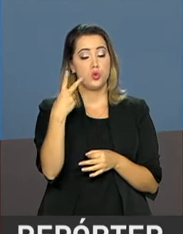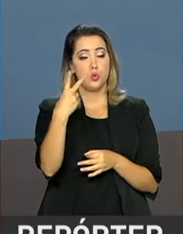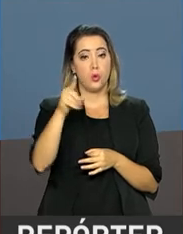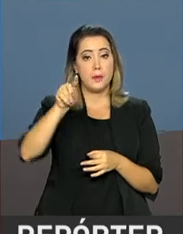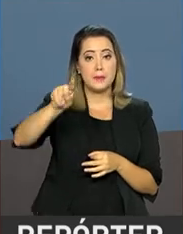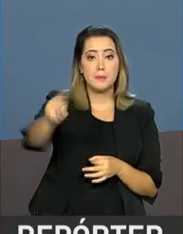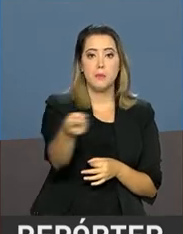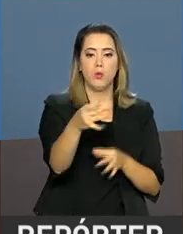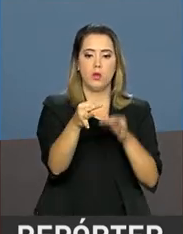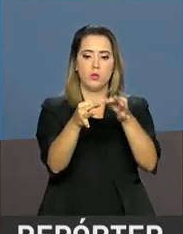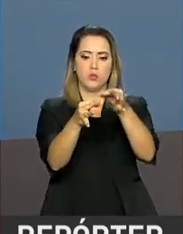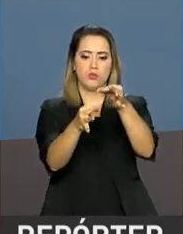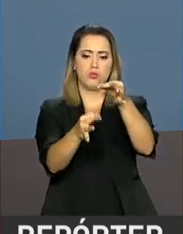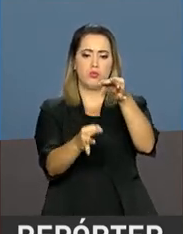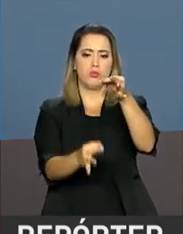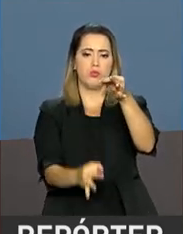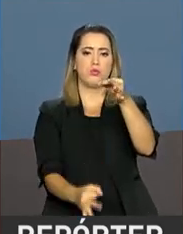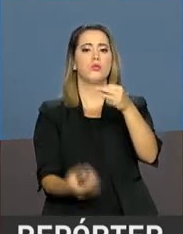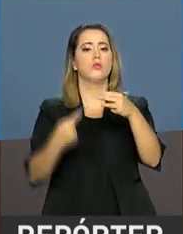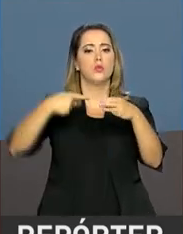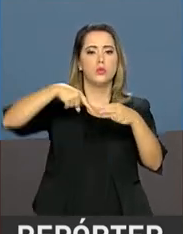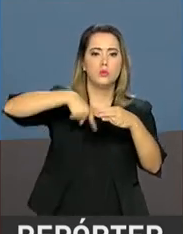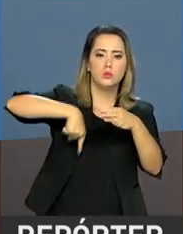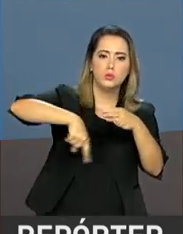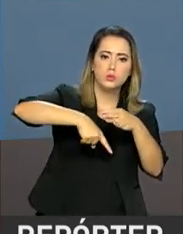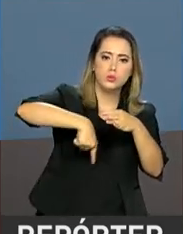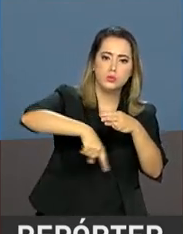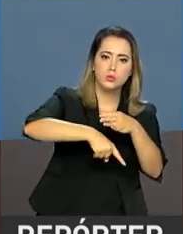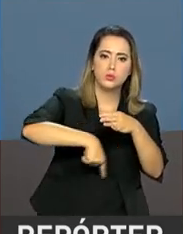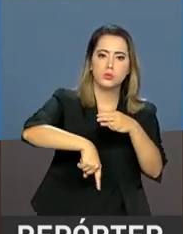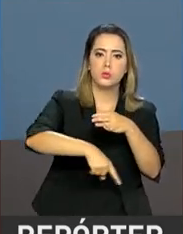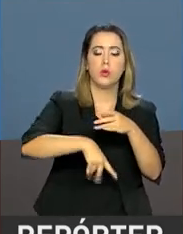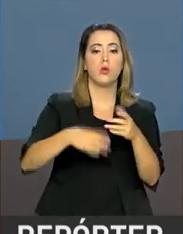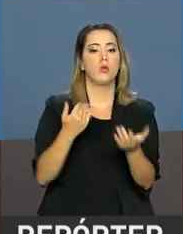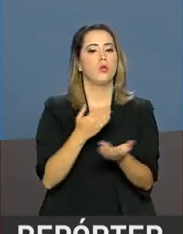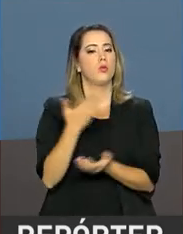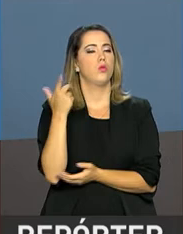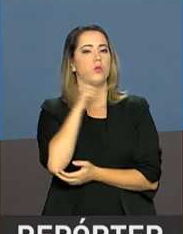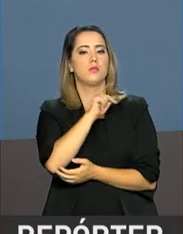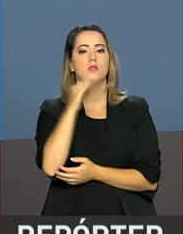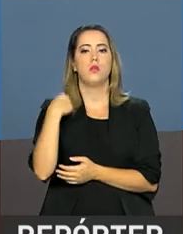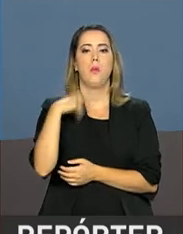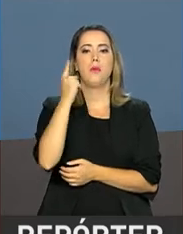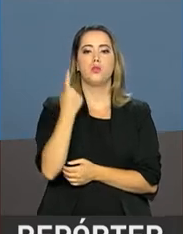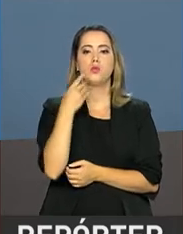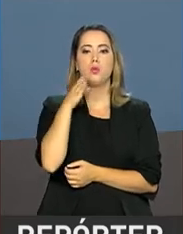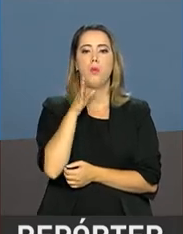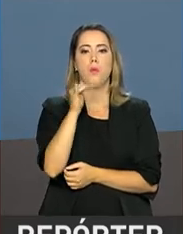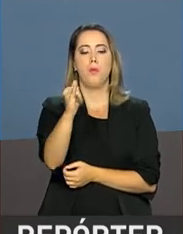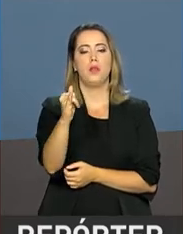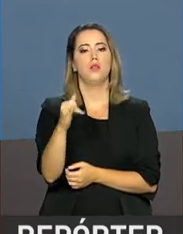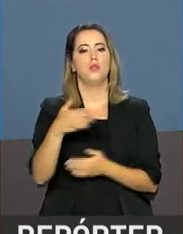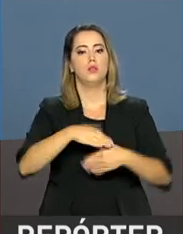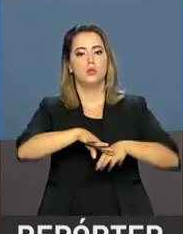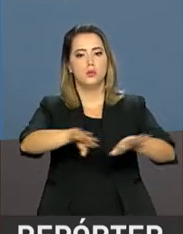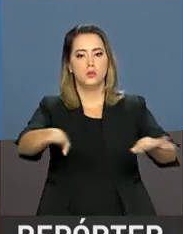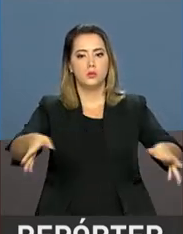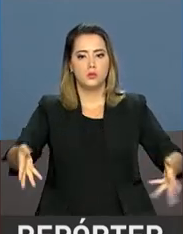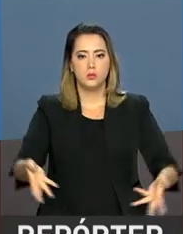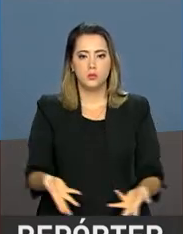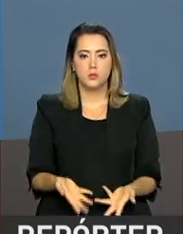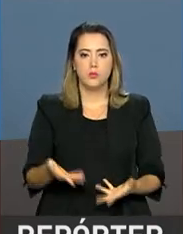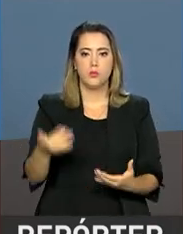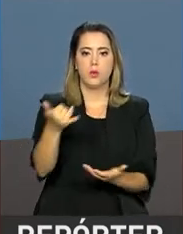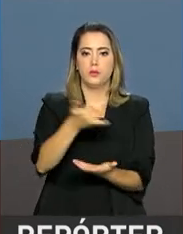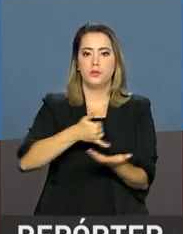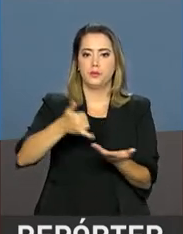a petrobras atingiu no fim do ano passado 1 bilhão de barris de petróleo produzidos no pré sal mas a